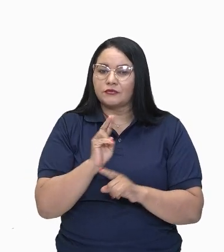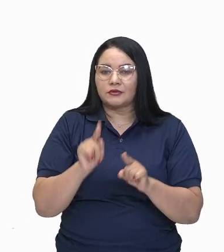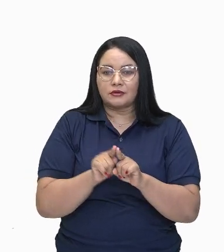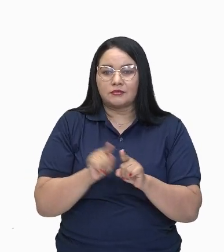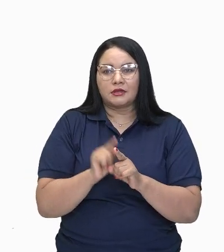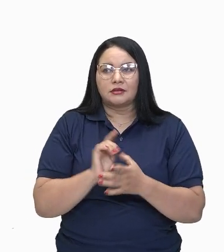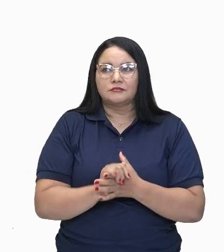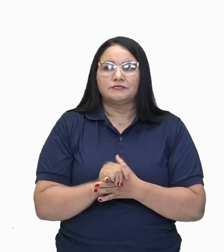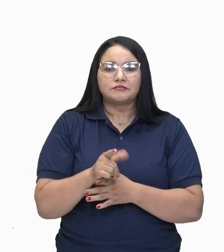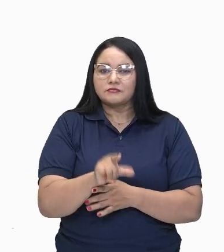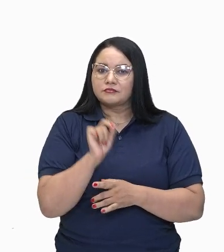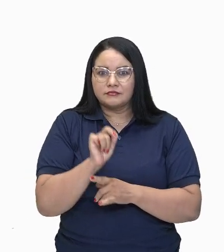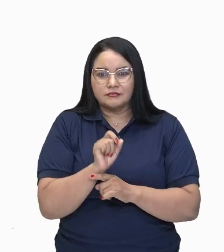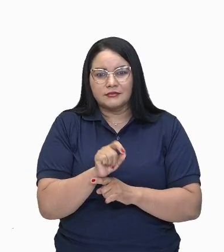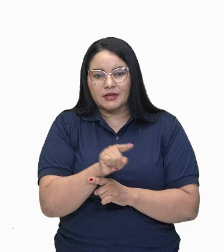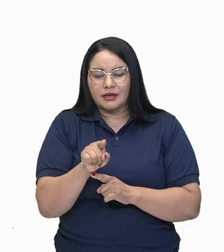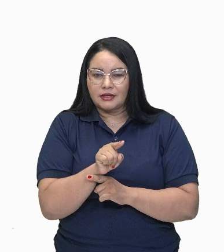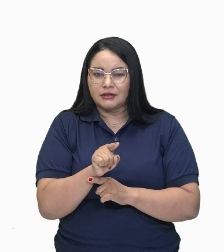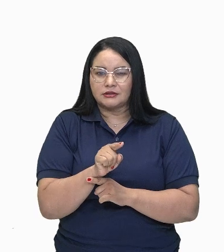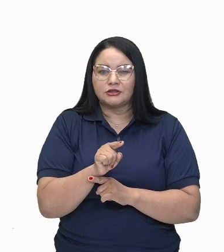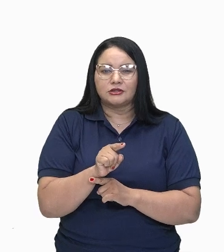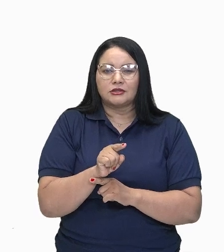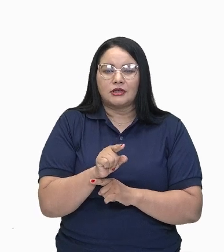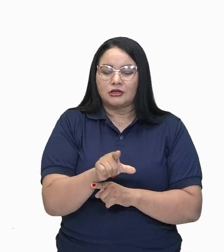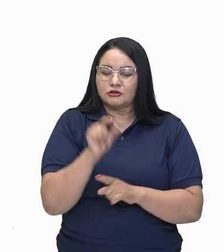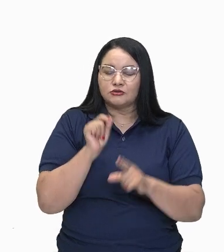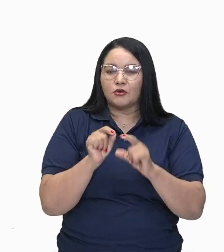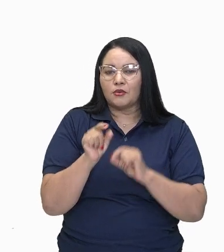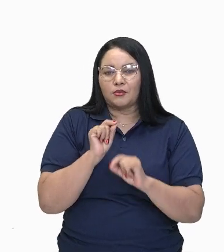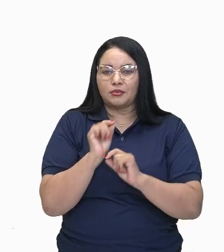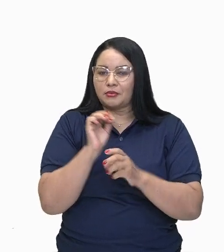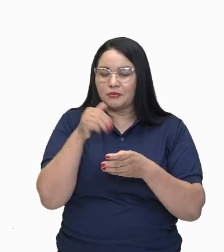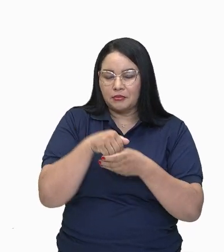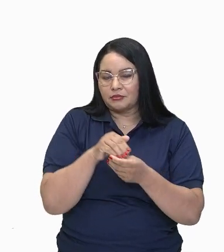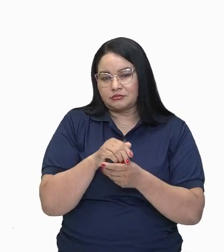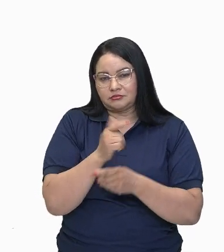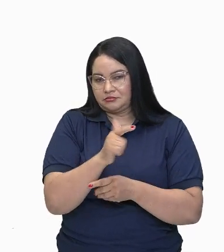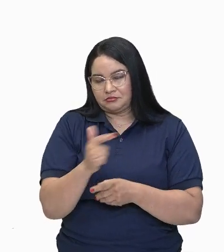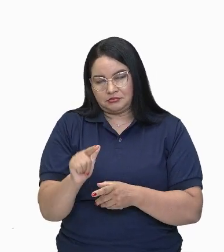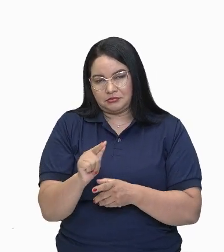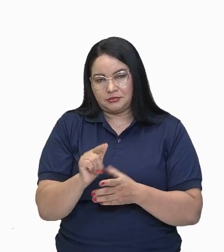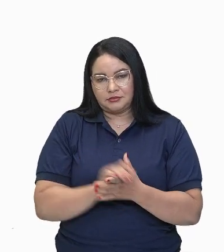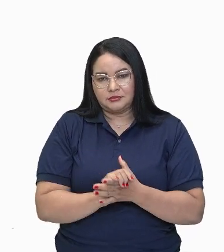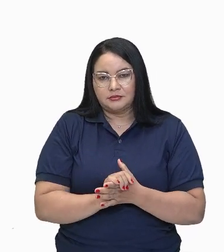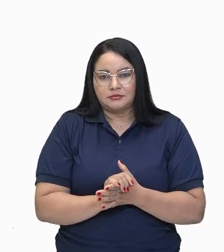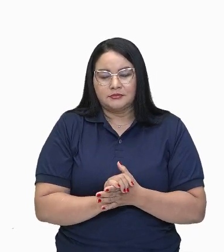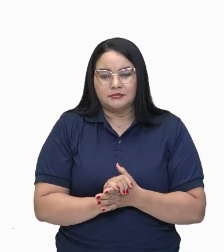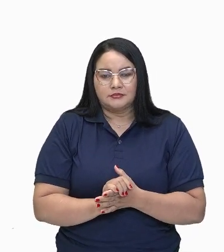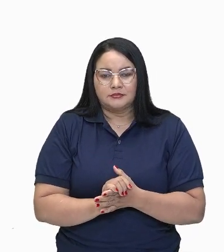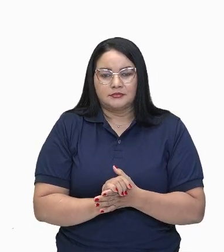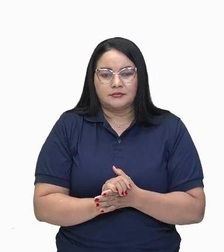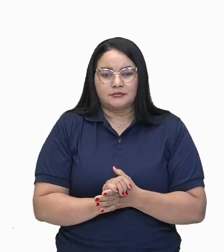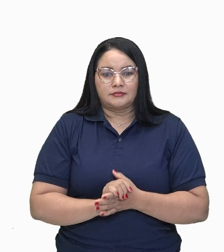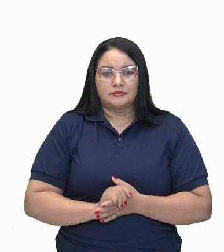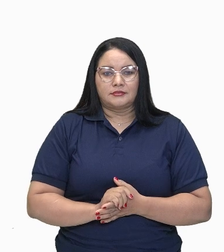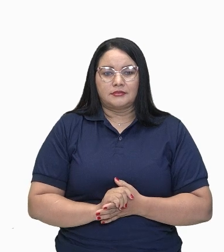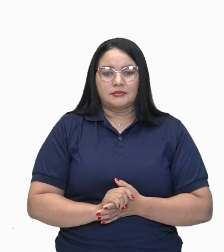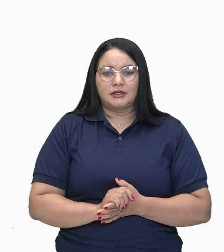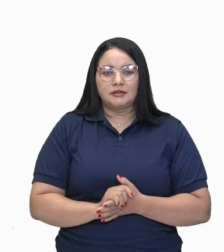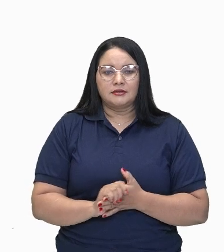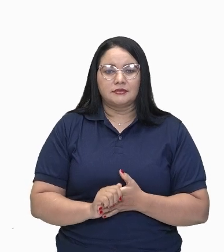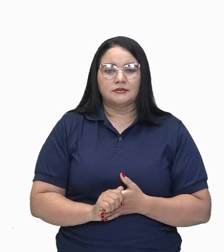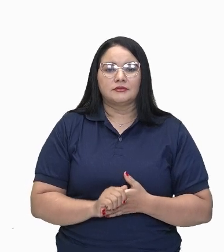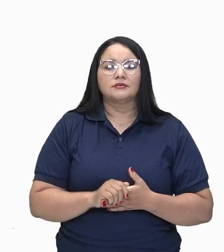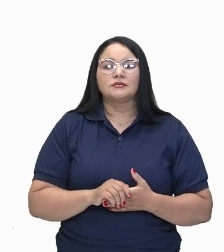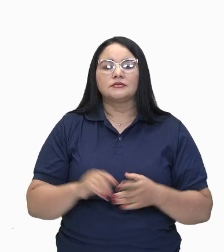se você realmente tinha condição de ser eleitor ou não, né? Porque você tinha que ter uma determinada posse e era garantido por esse. Então,